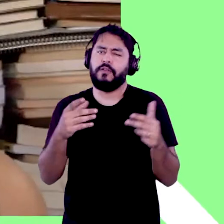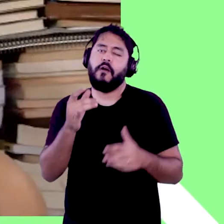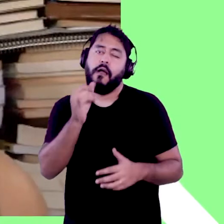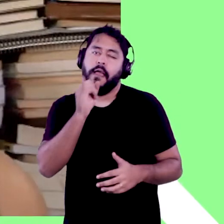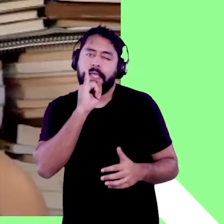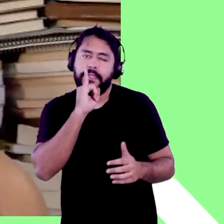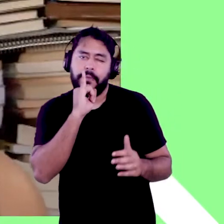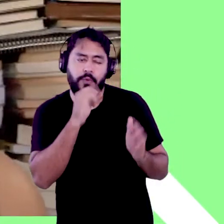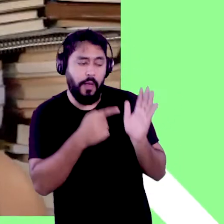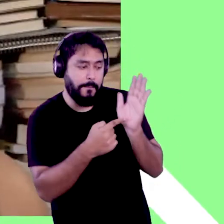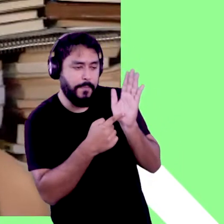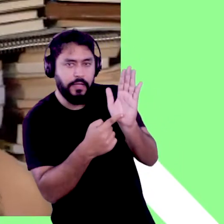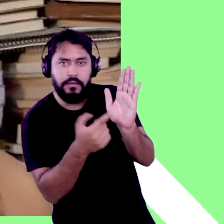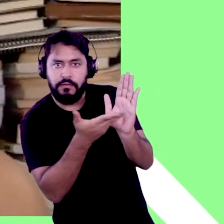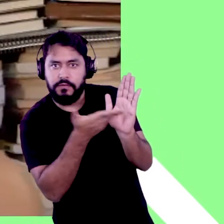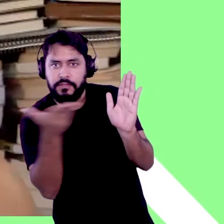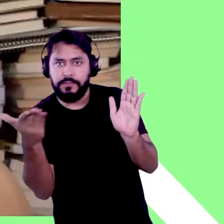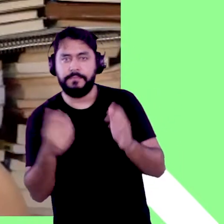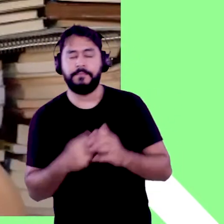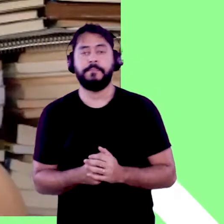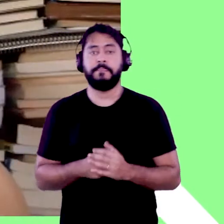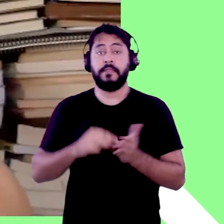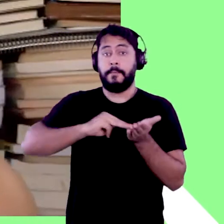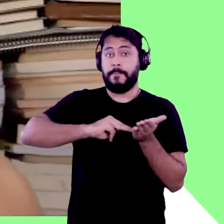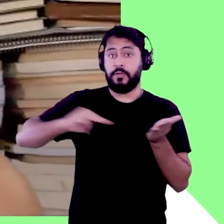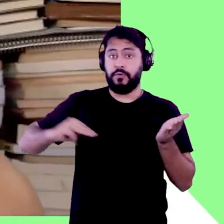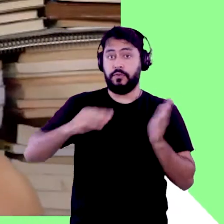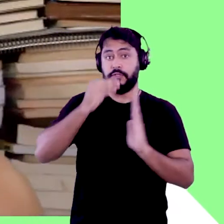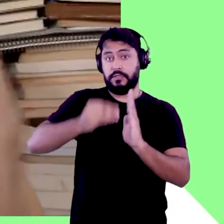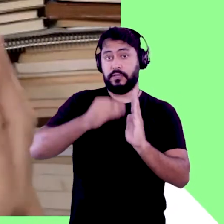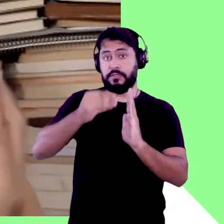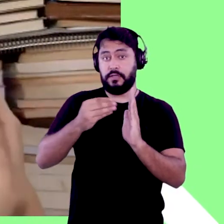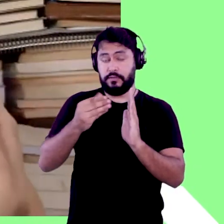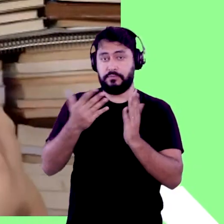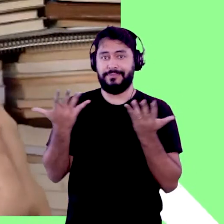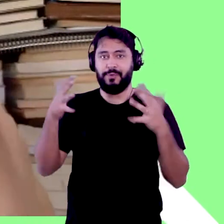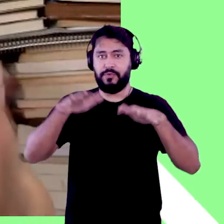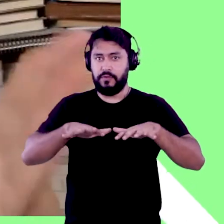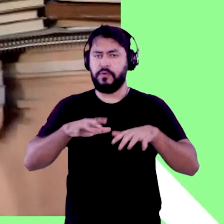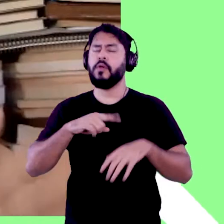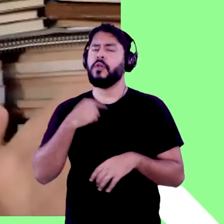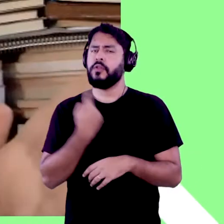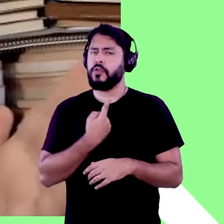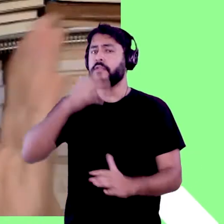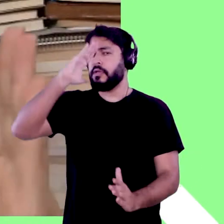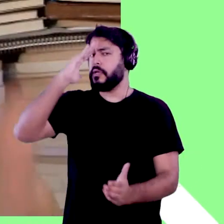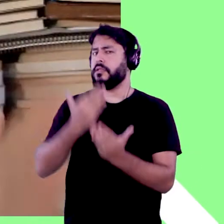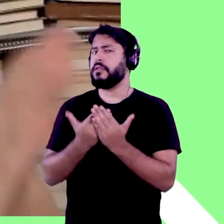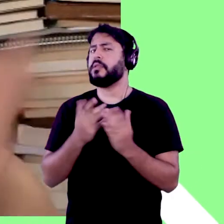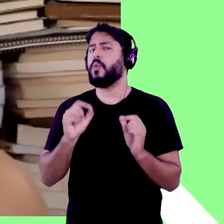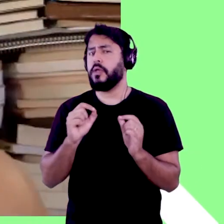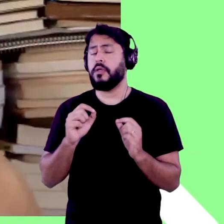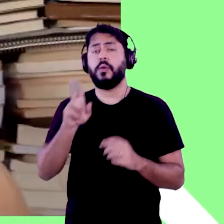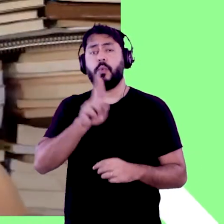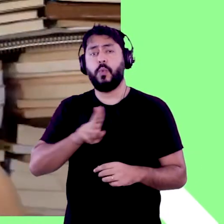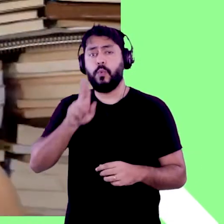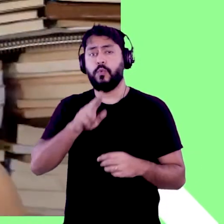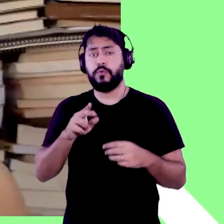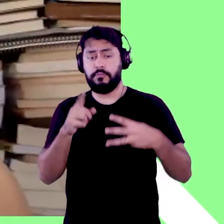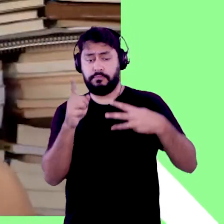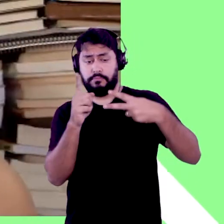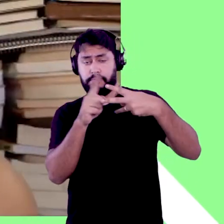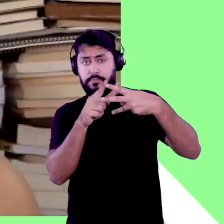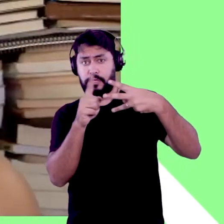palpável. Na metodologia do design inclusivo, a gente usa 3